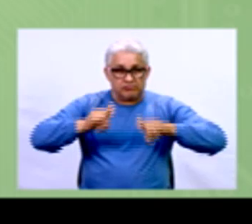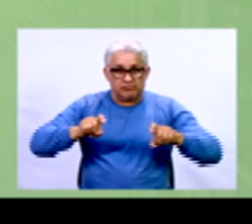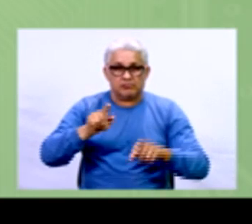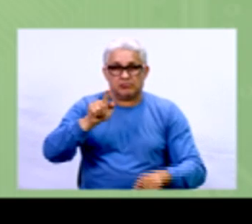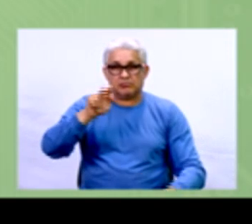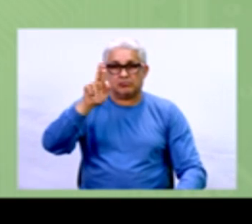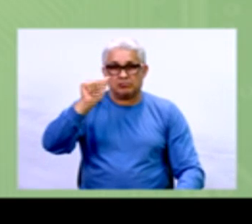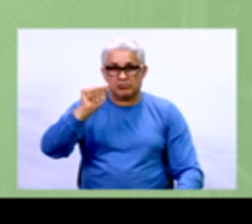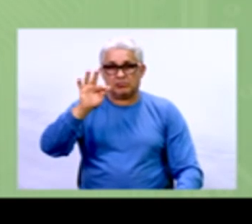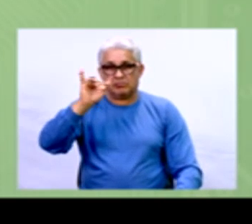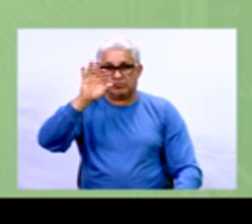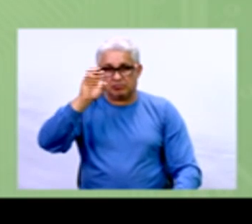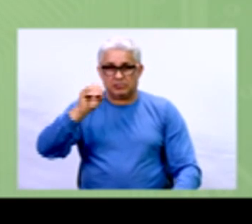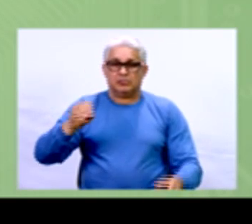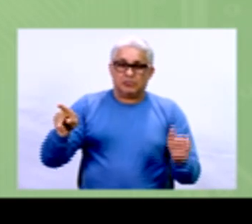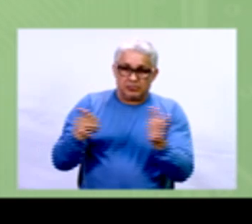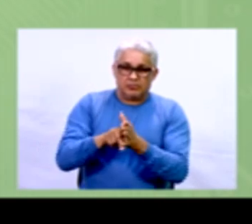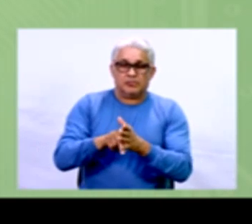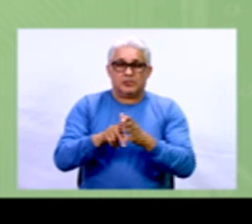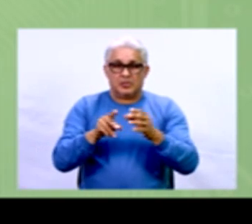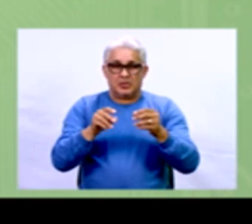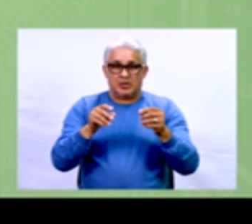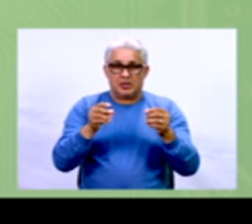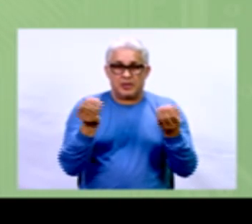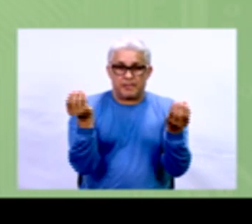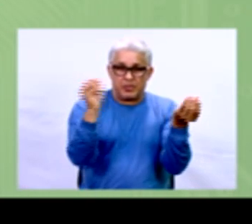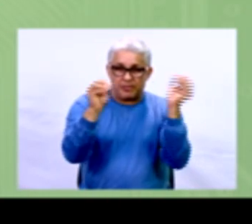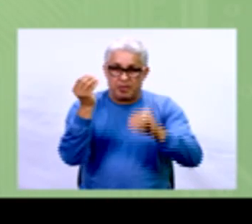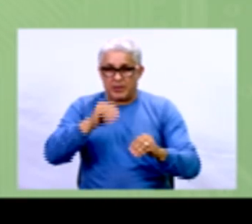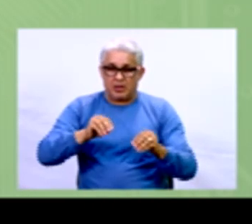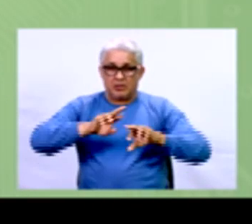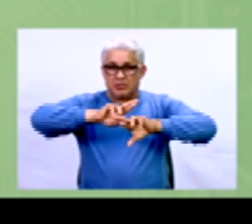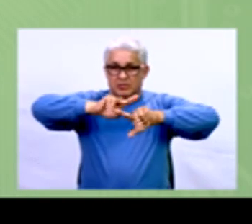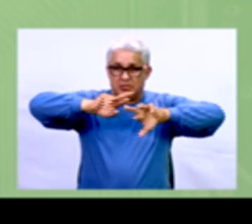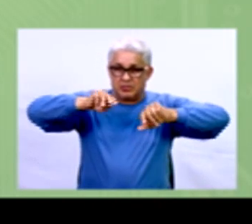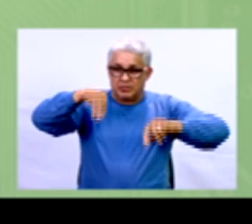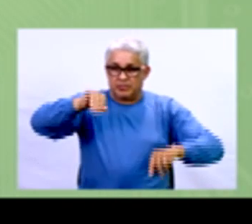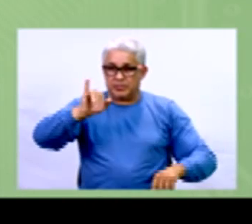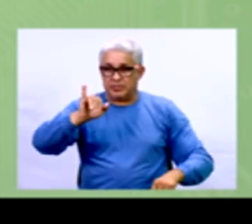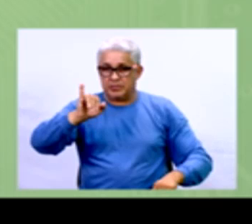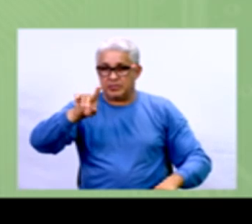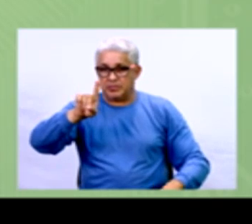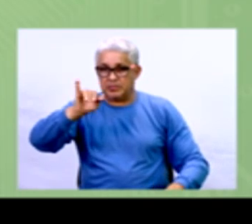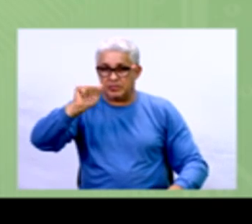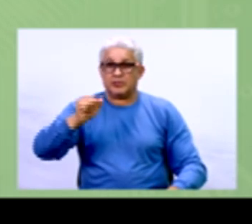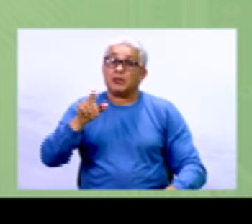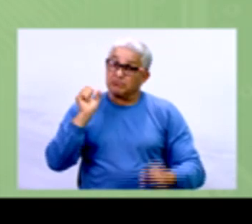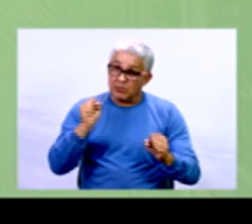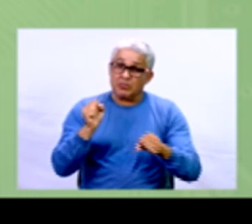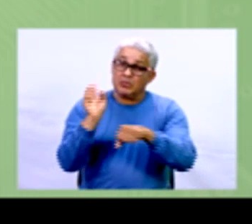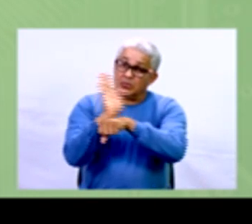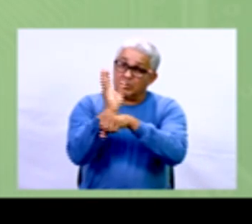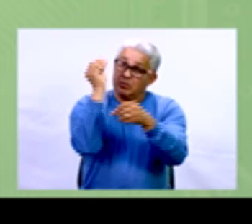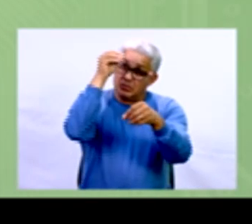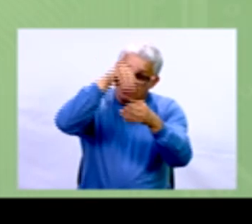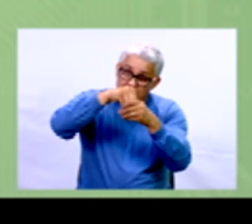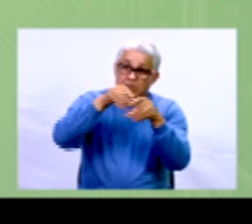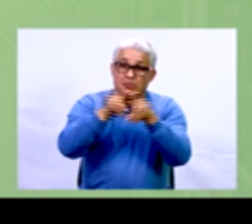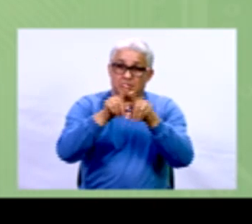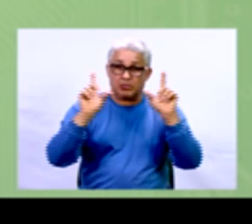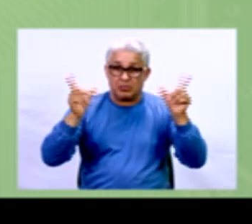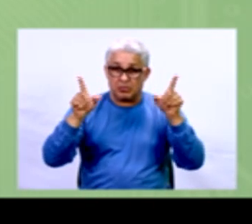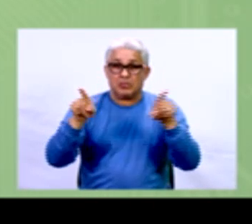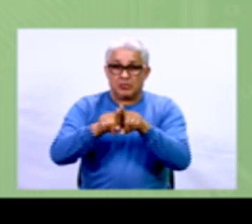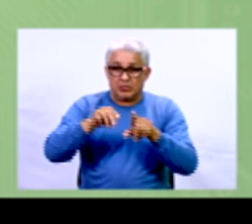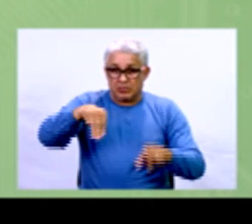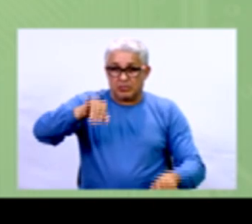recursos gráficos para aplicar em diversas mídias, que é aqui, olha, pode ser aplicado no cinema, na TV e na